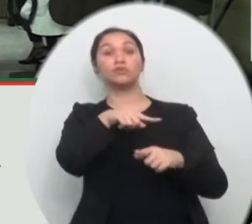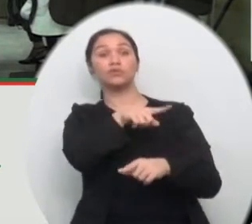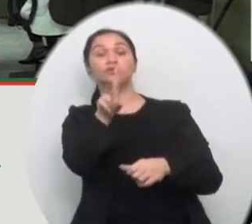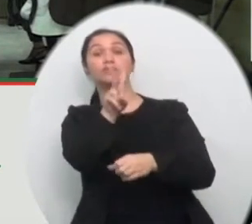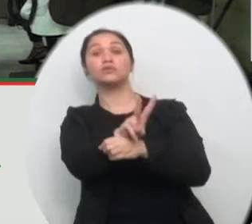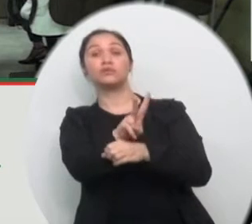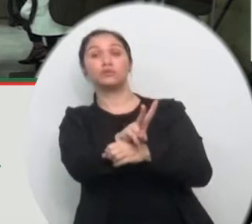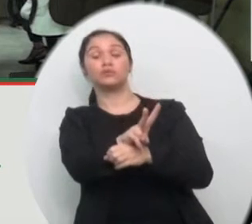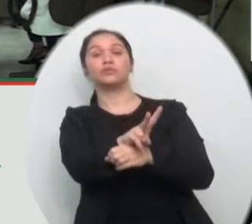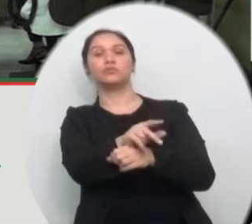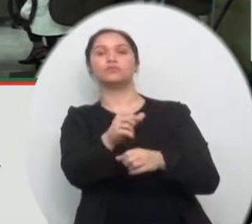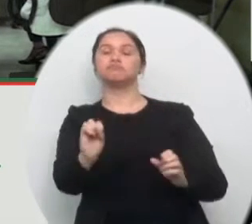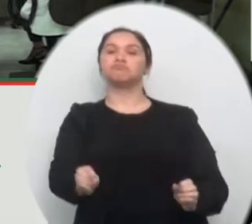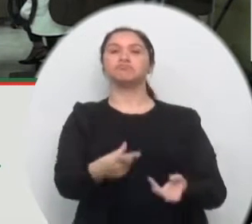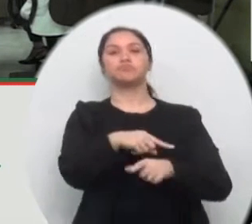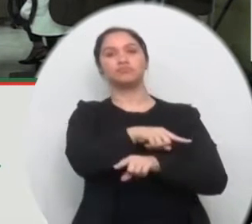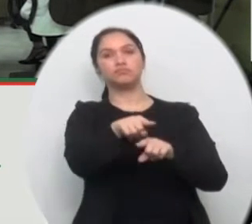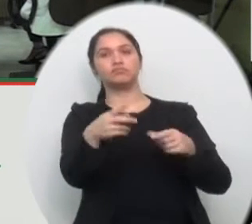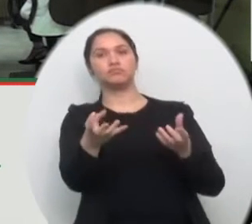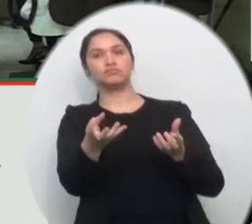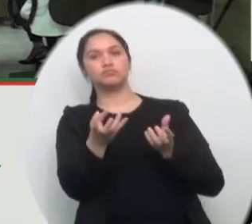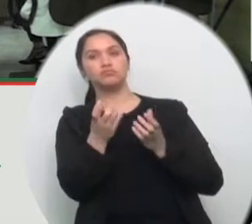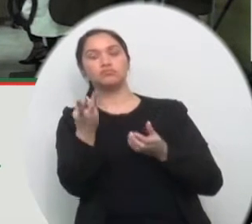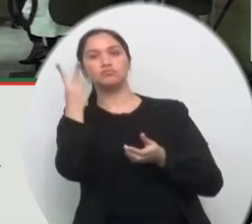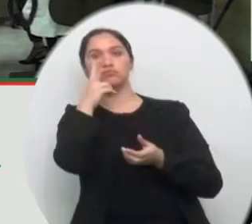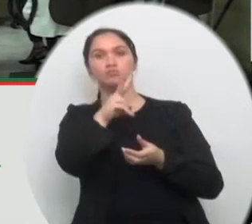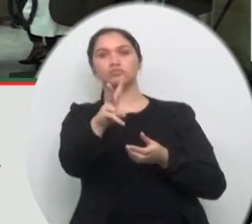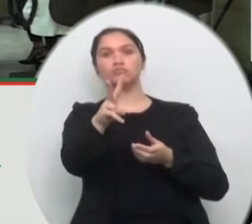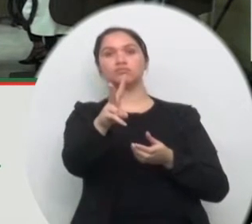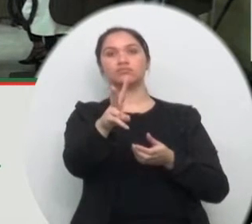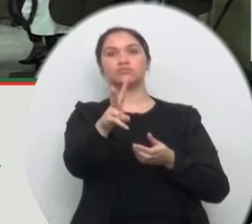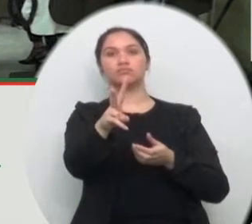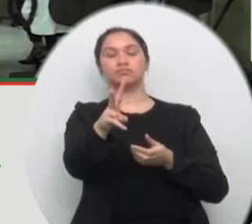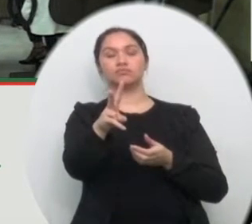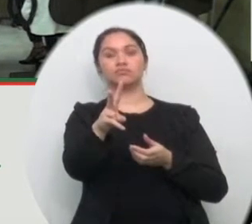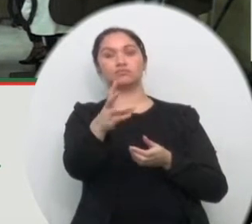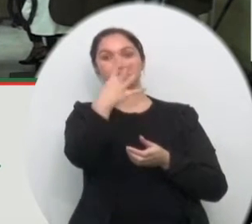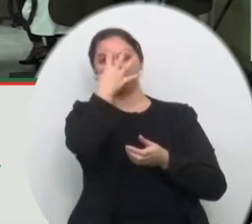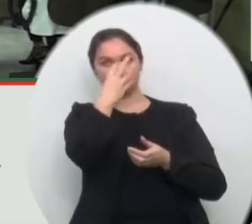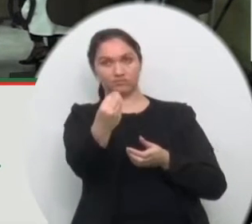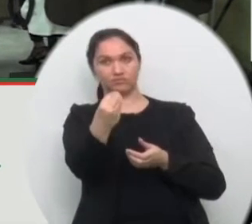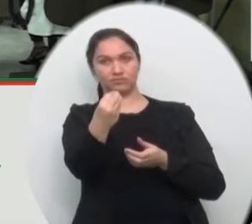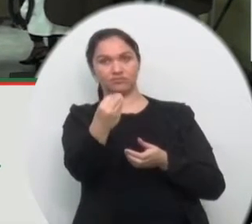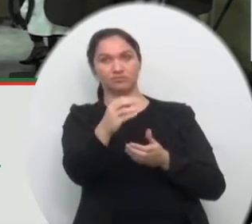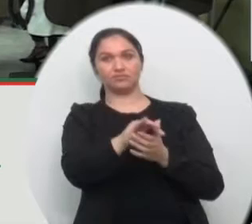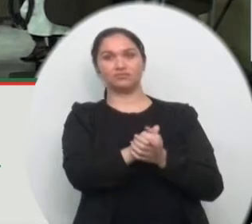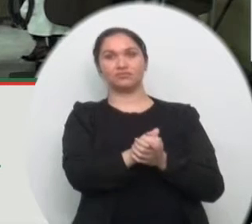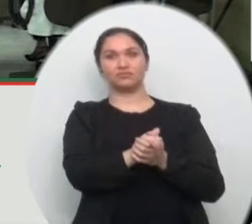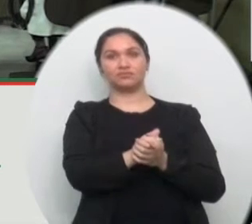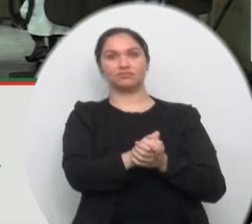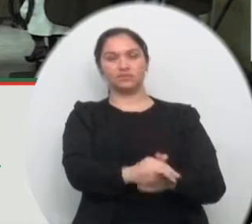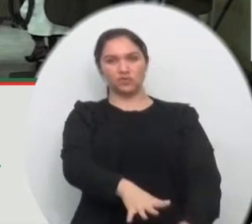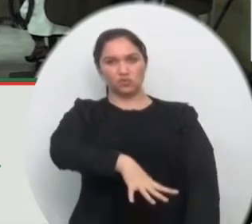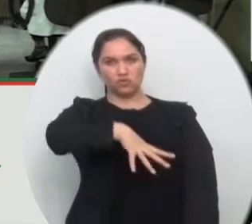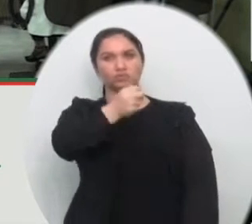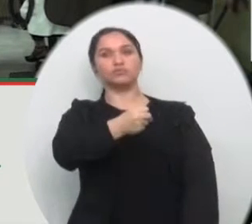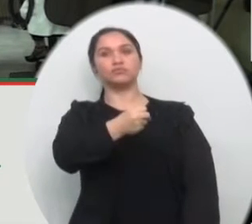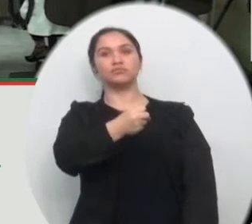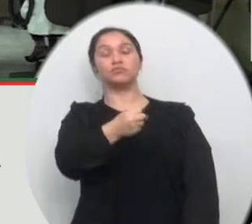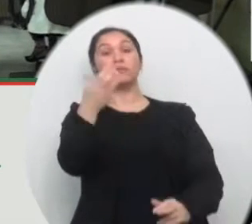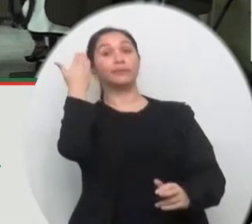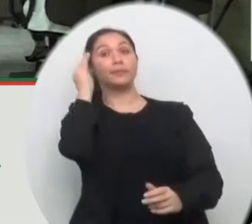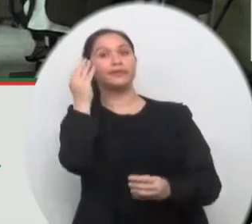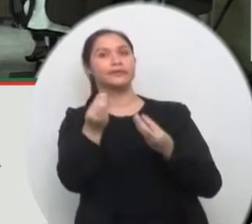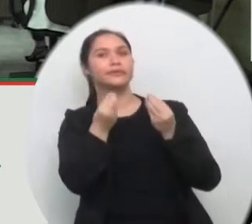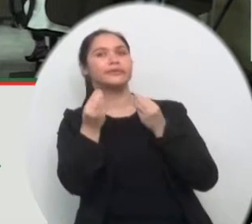Então, assim, ó, até se vocês depois quiserem ver fotos, assim, sabe? Com mais coragem, até para saber mesmo